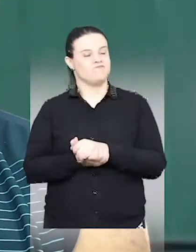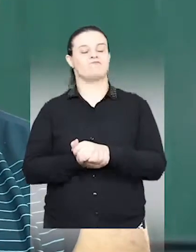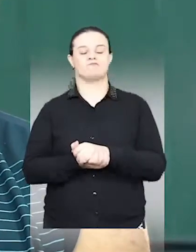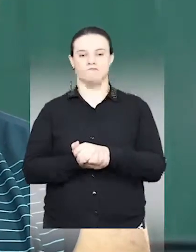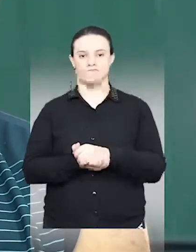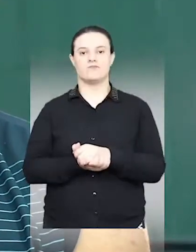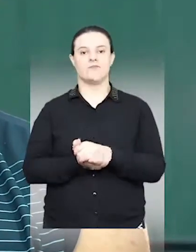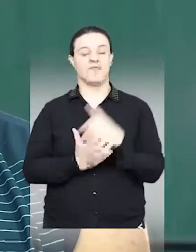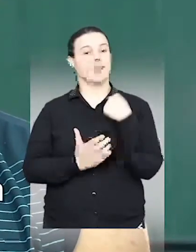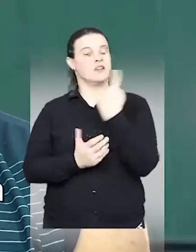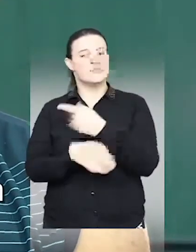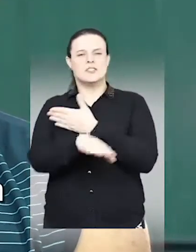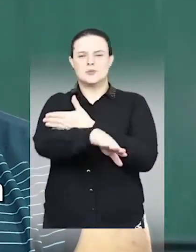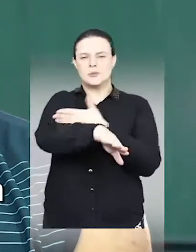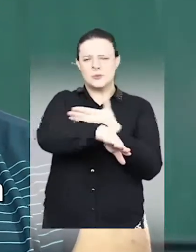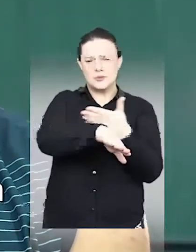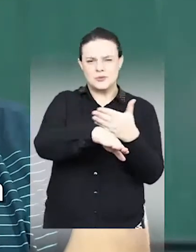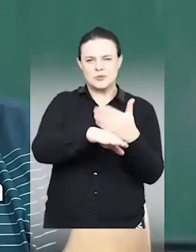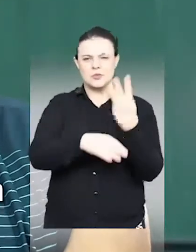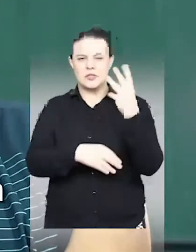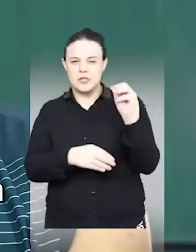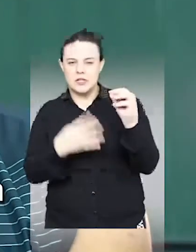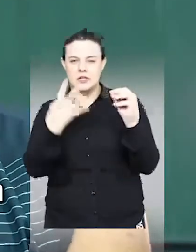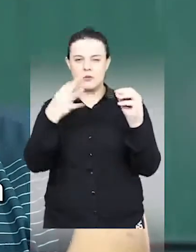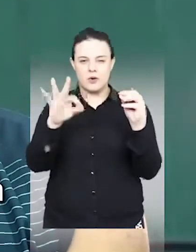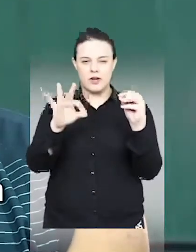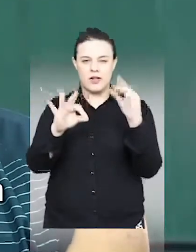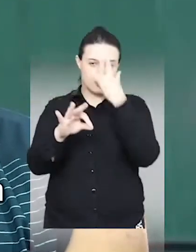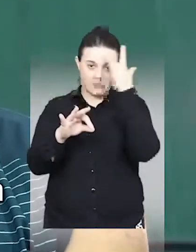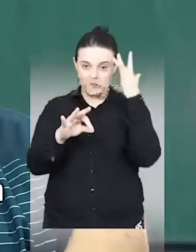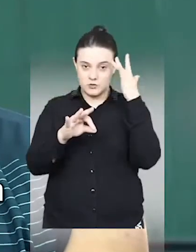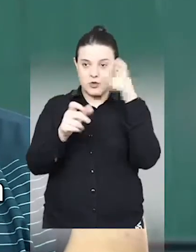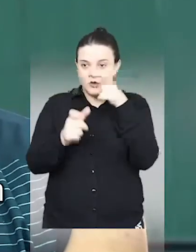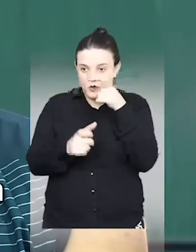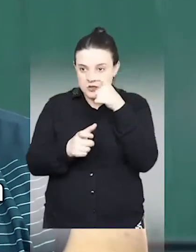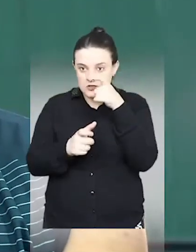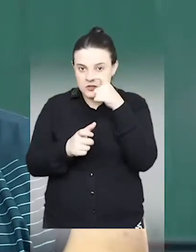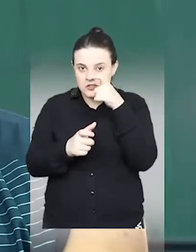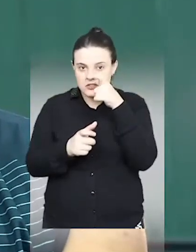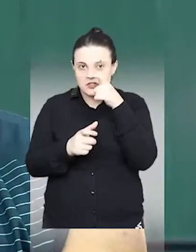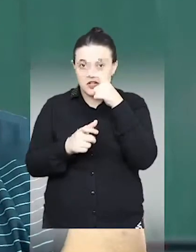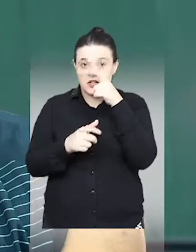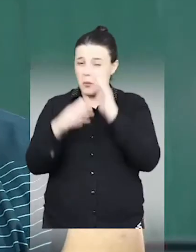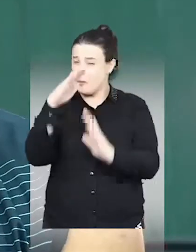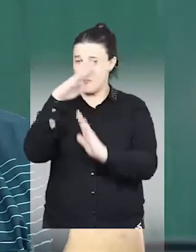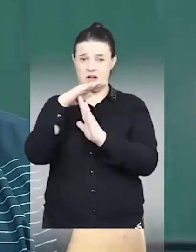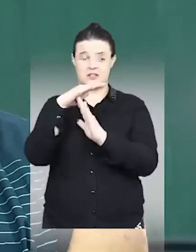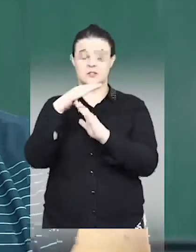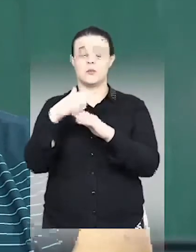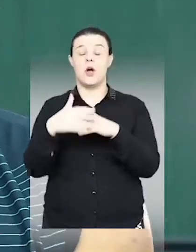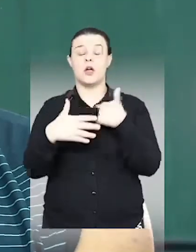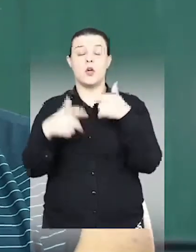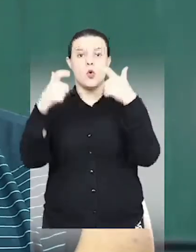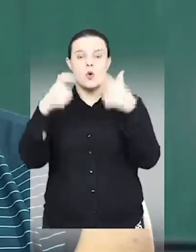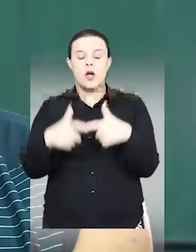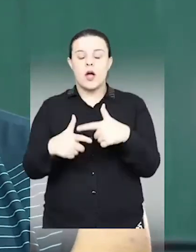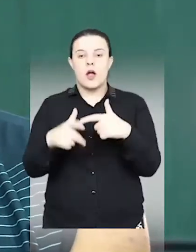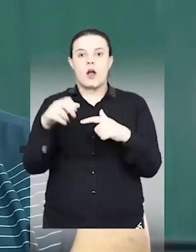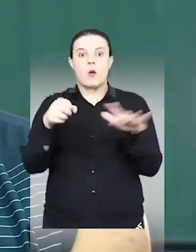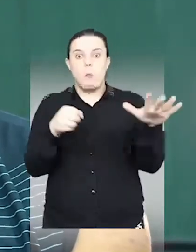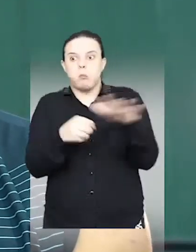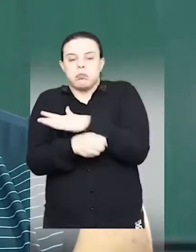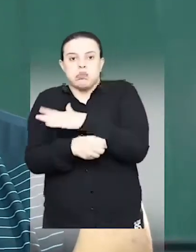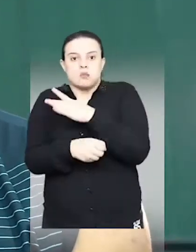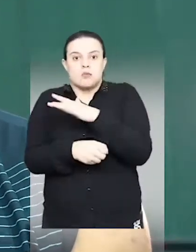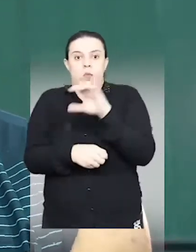José e Gino. A gente é acostumado a jogar com 30, 40 pessoas assistindo o jogo, quando muito, e de repente jogar numa arena lotada